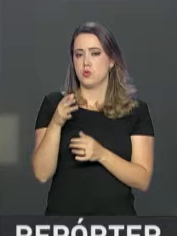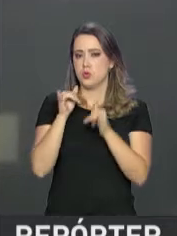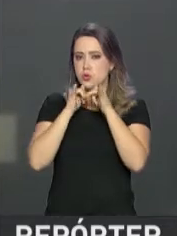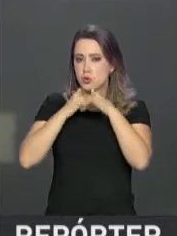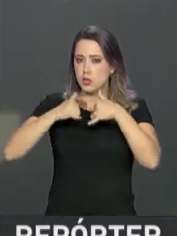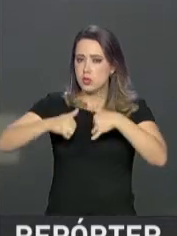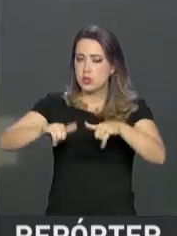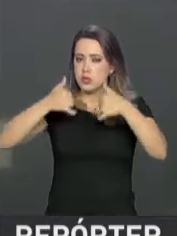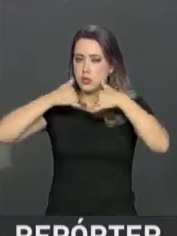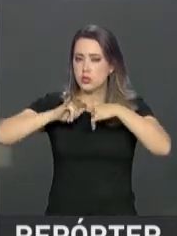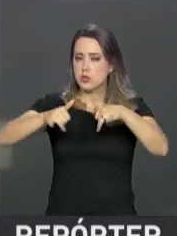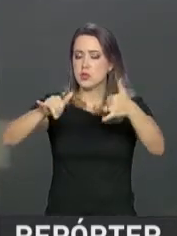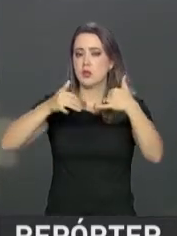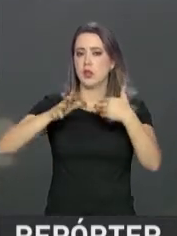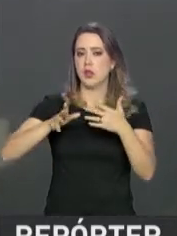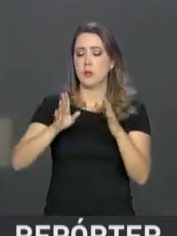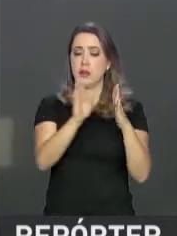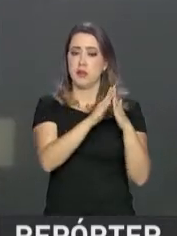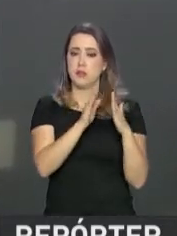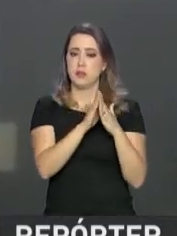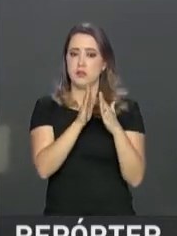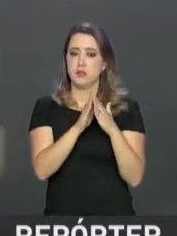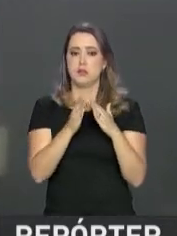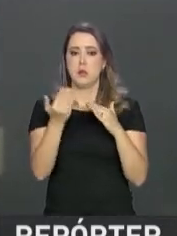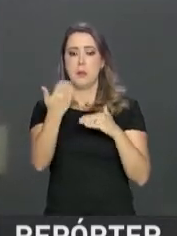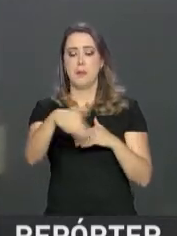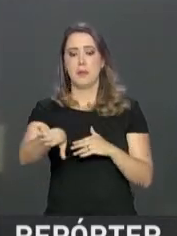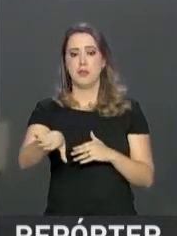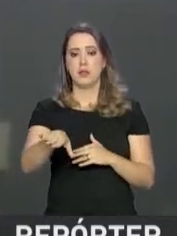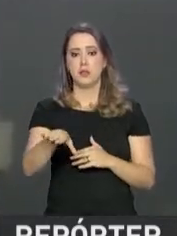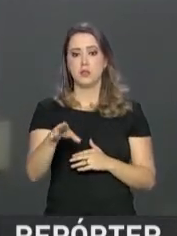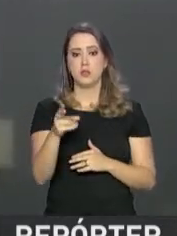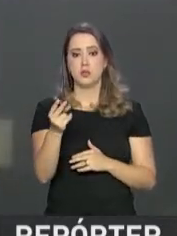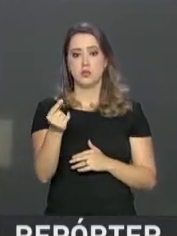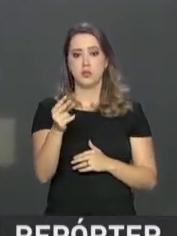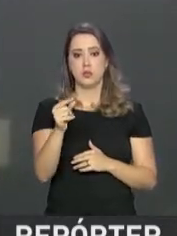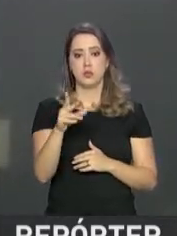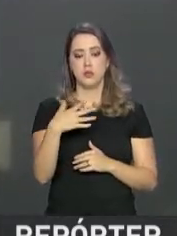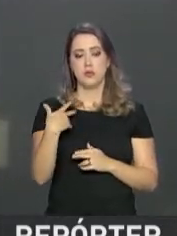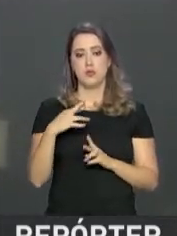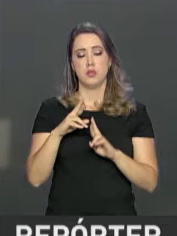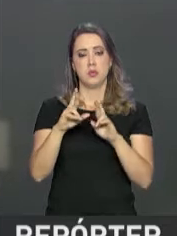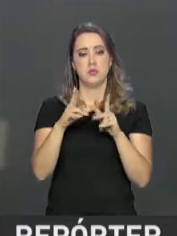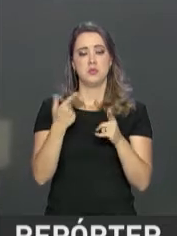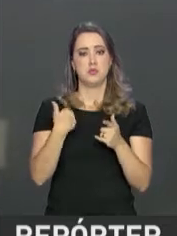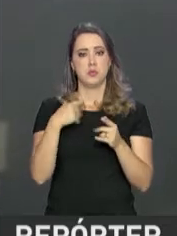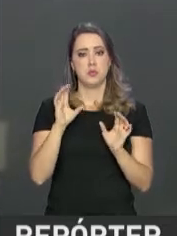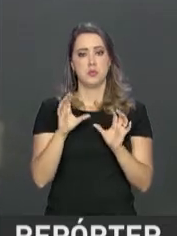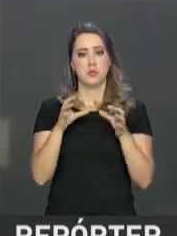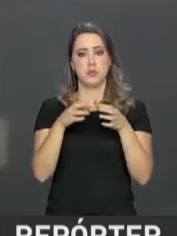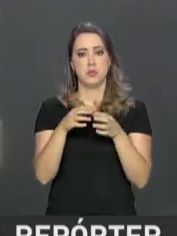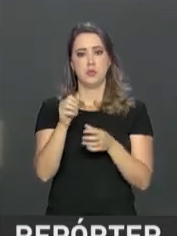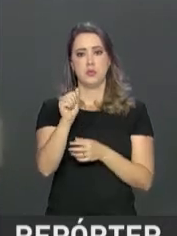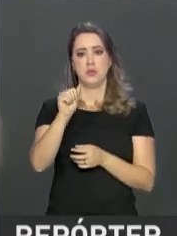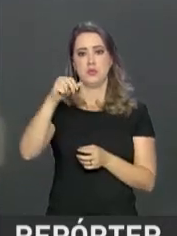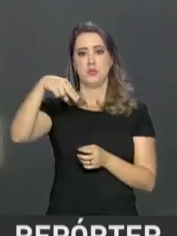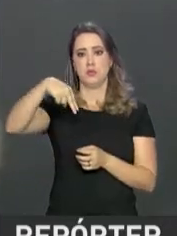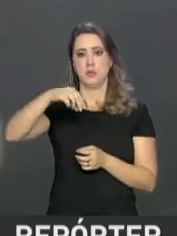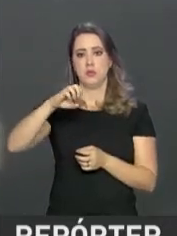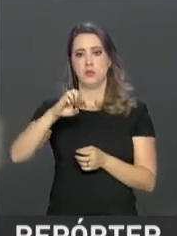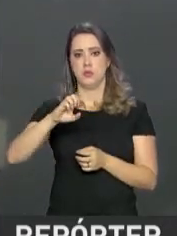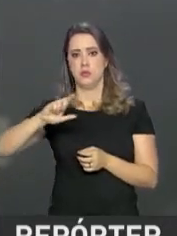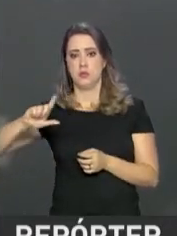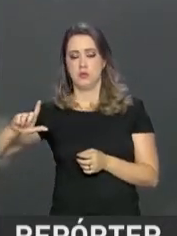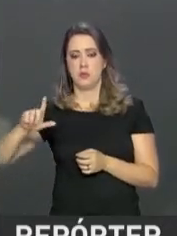das subestações de energia pelo menos metade daquele projetado pela Agência Nacional de Energia Elétrica,